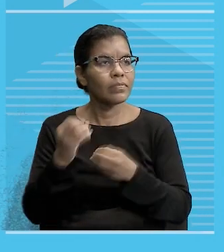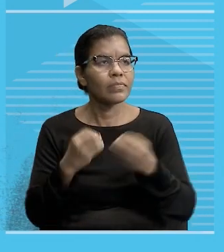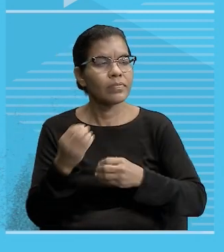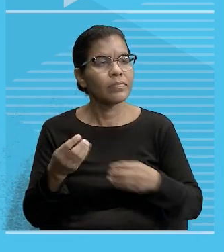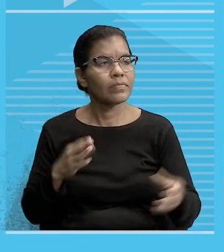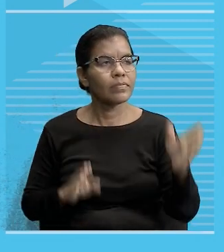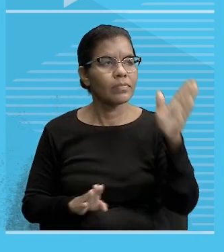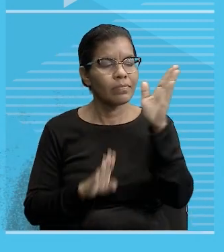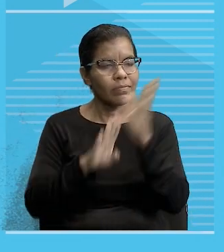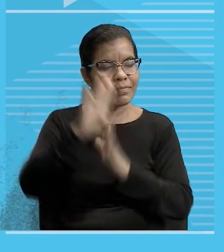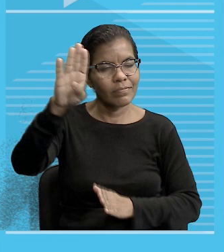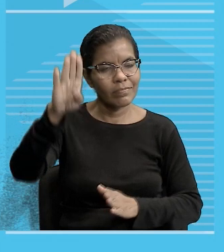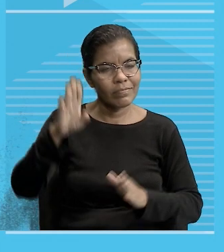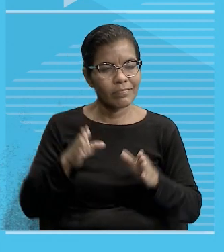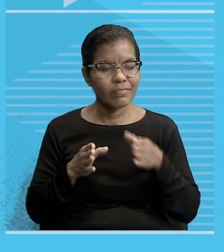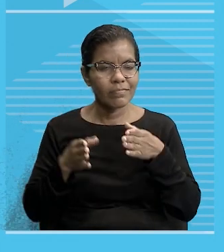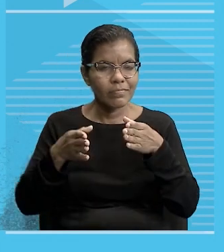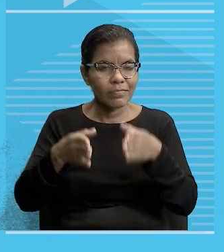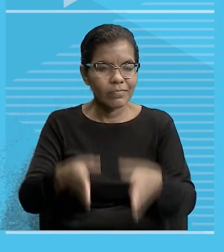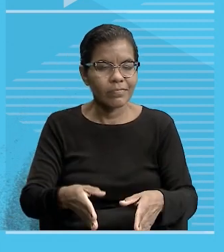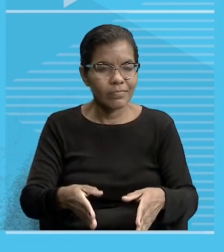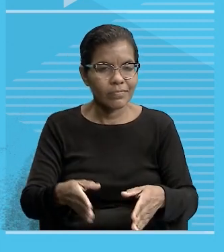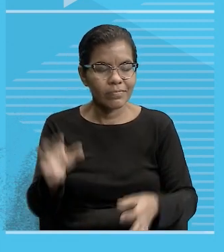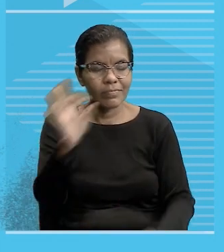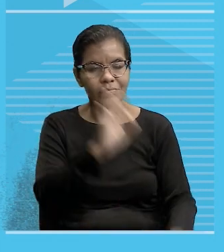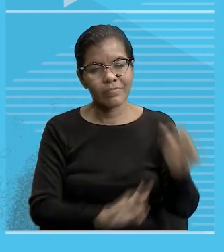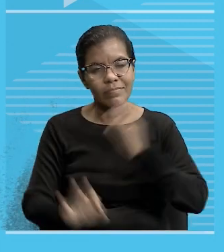atingir os objetivos organizacionais